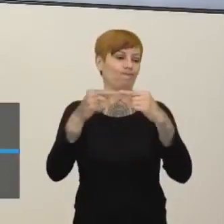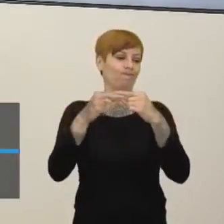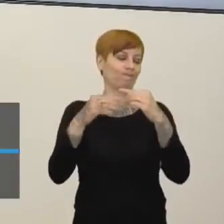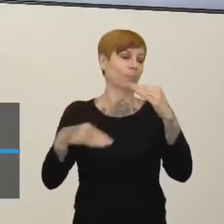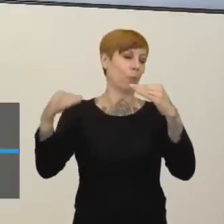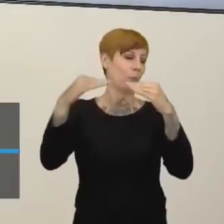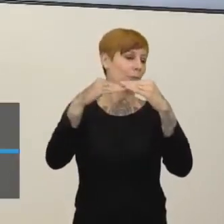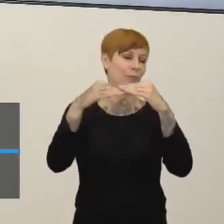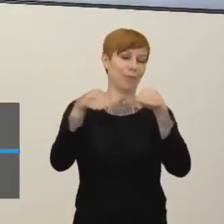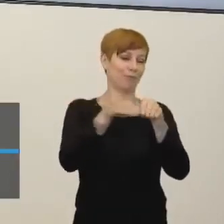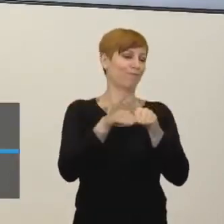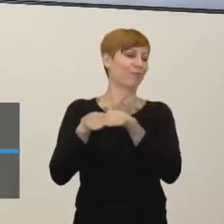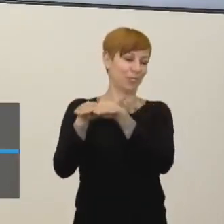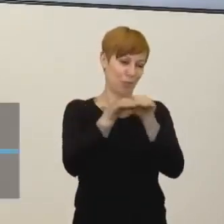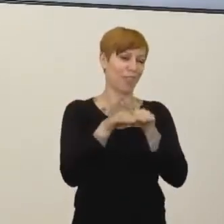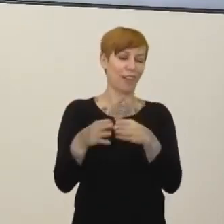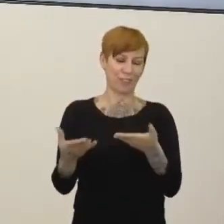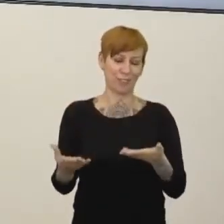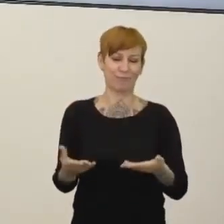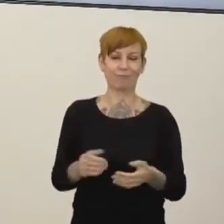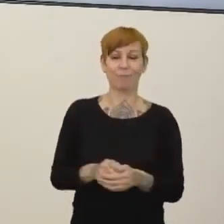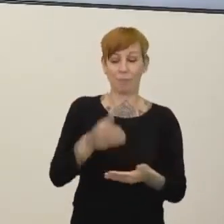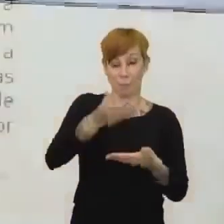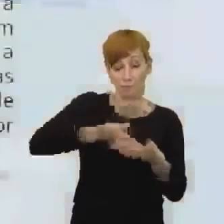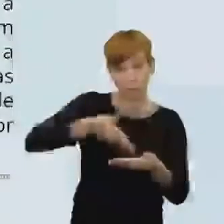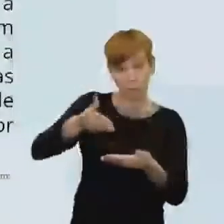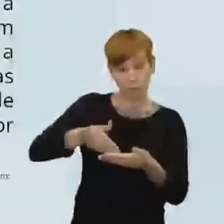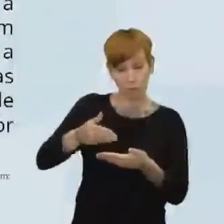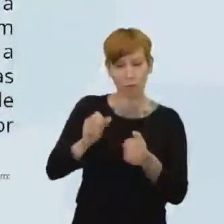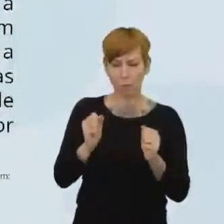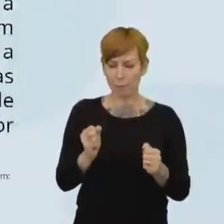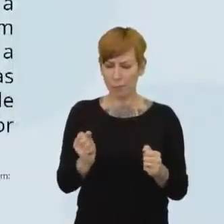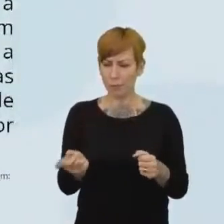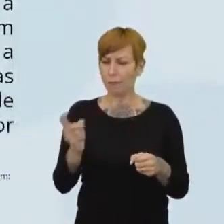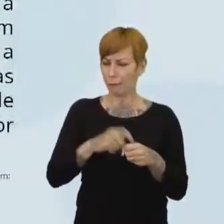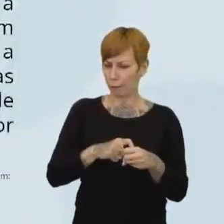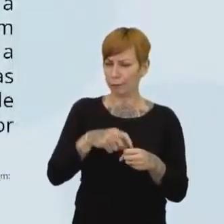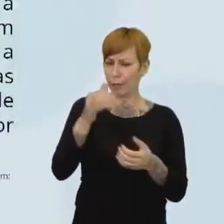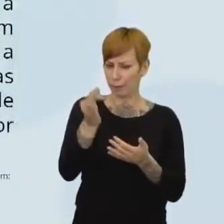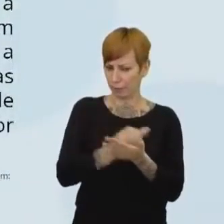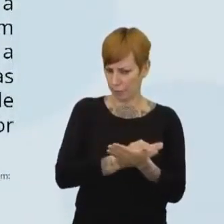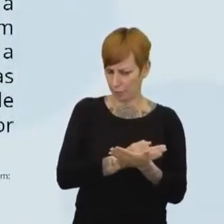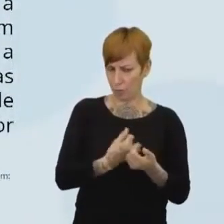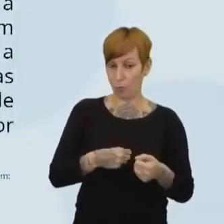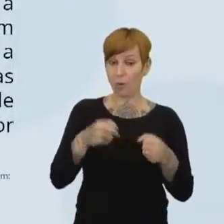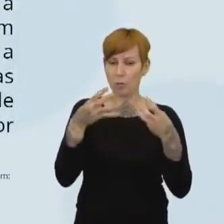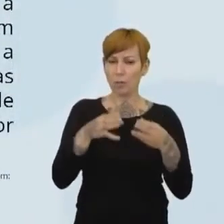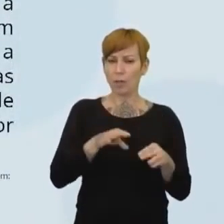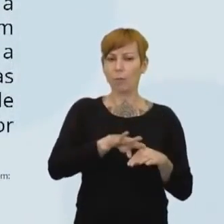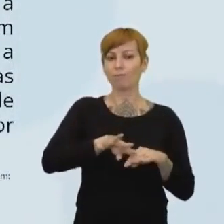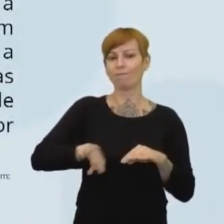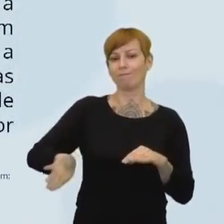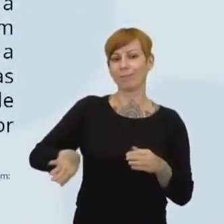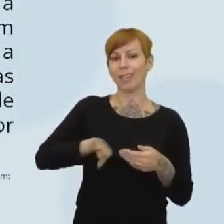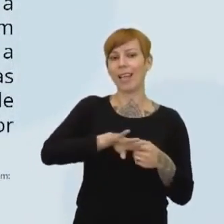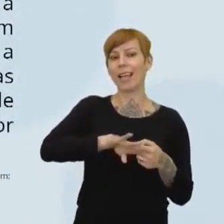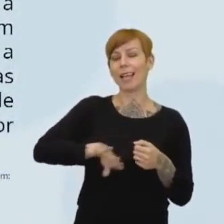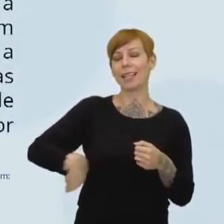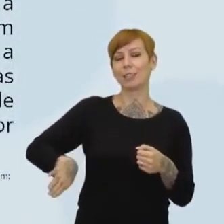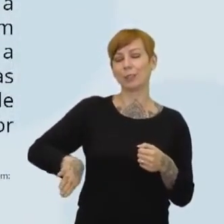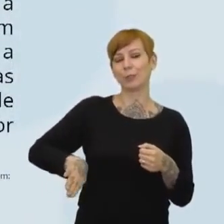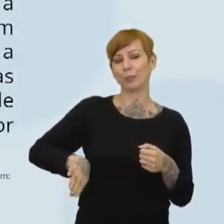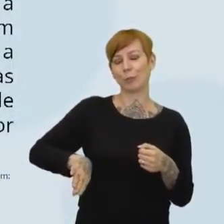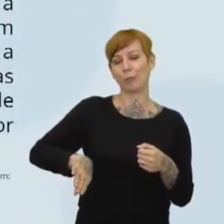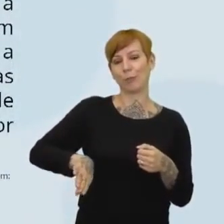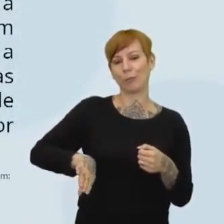eles percebem o que acontece. Eu vou pedir para voltar para o texto, porque fala aqui de um fenômeno de exclusão intraescolar. O